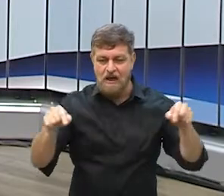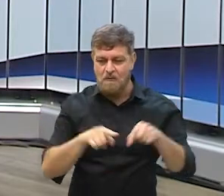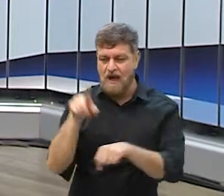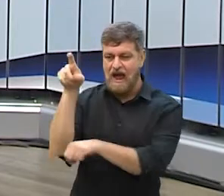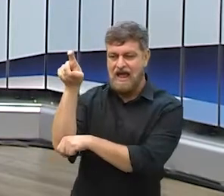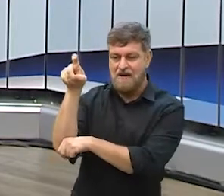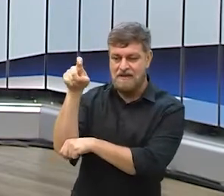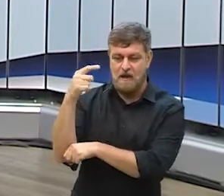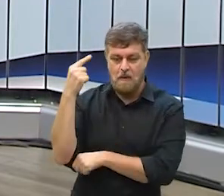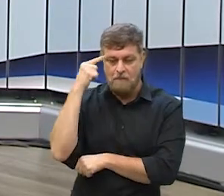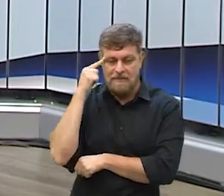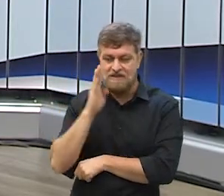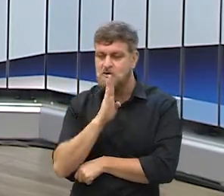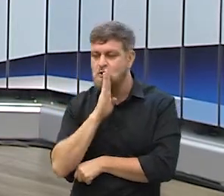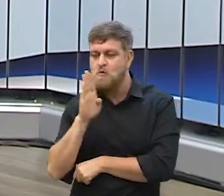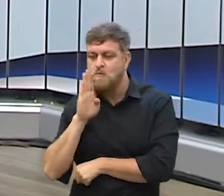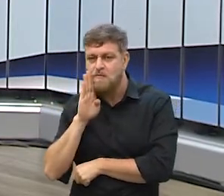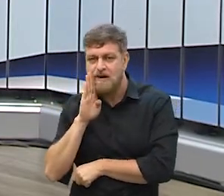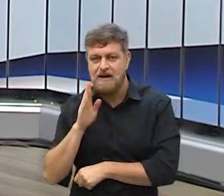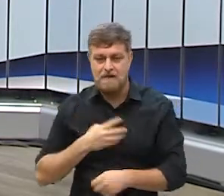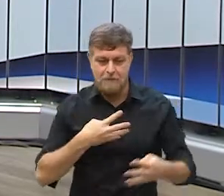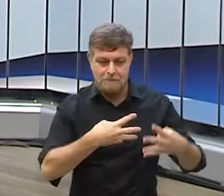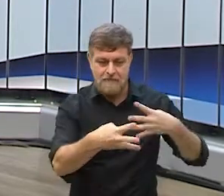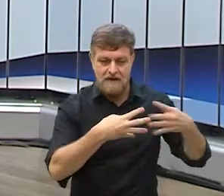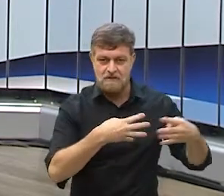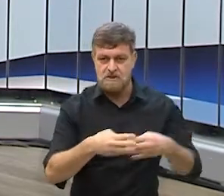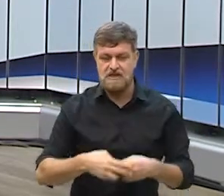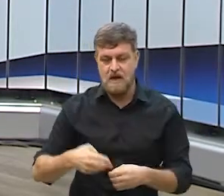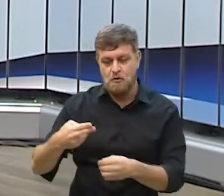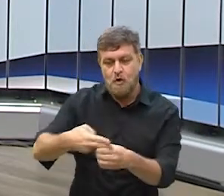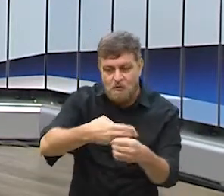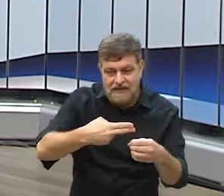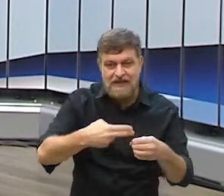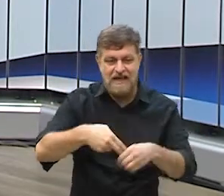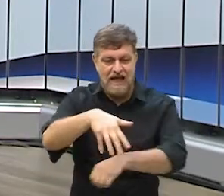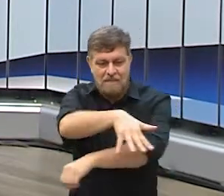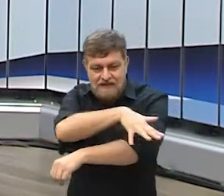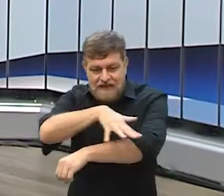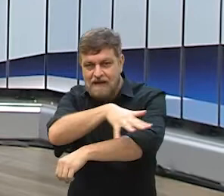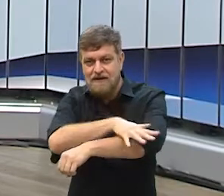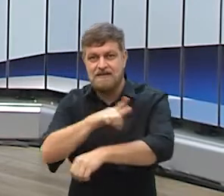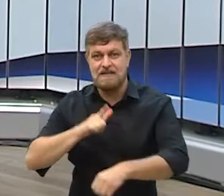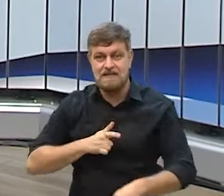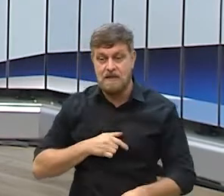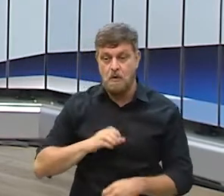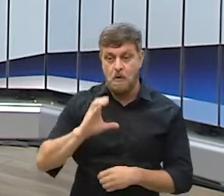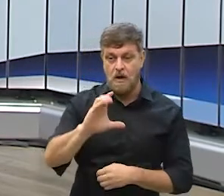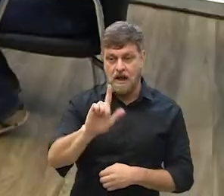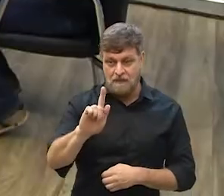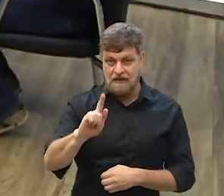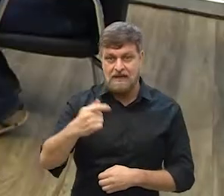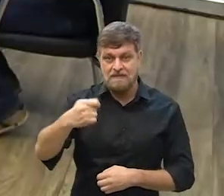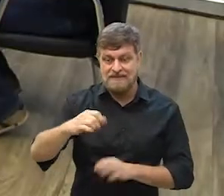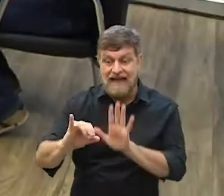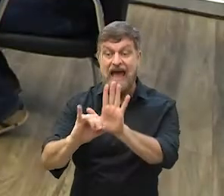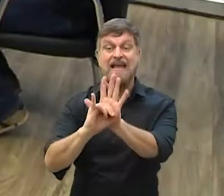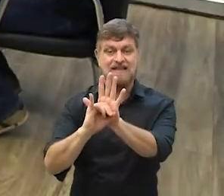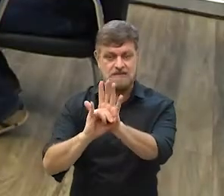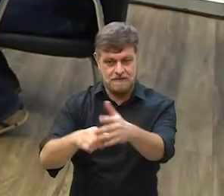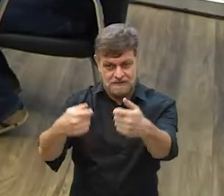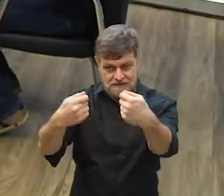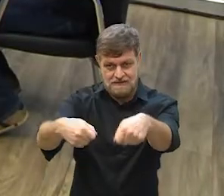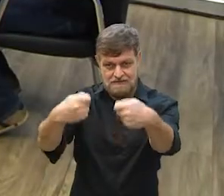aos bares. Barão Geraldo, tem a Unicamp, tem as praças. Então, o distrito do Campo Grande, ele precisa da sua